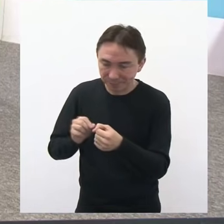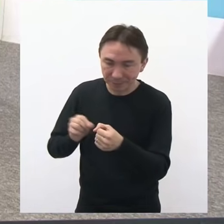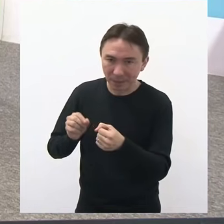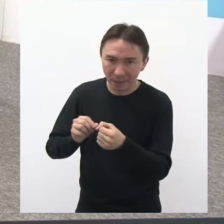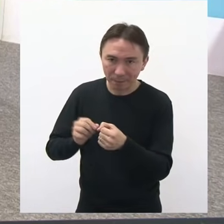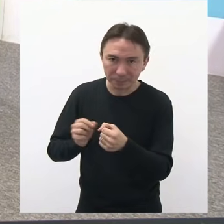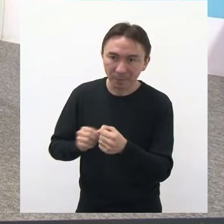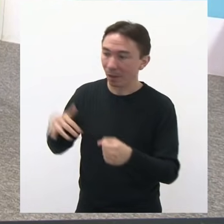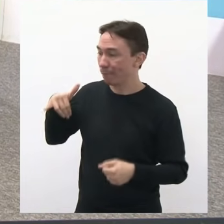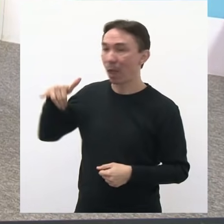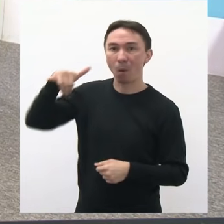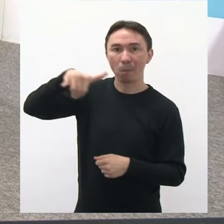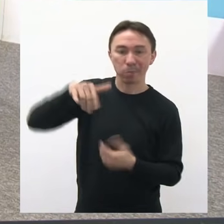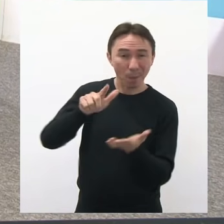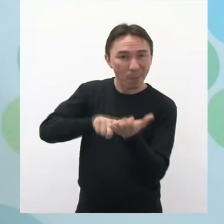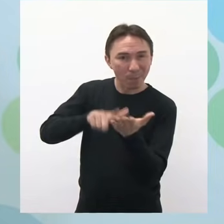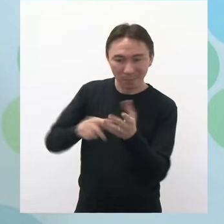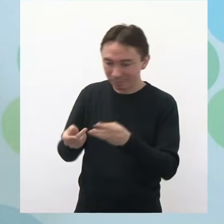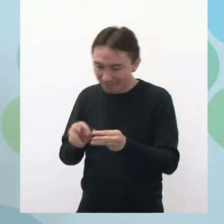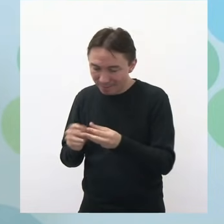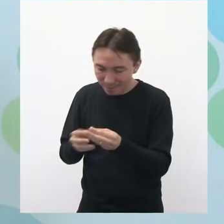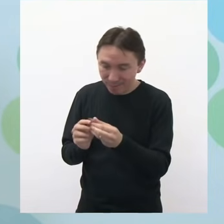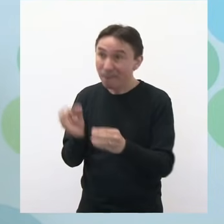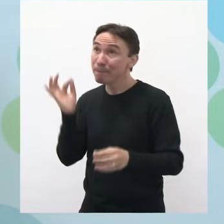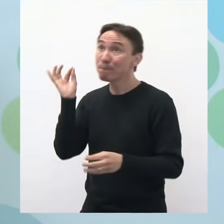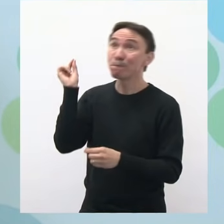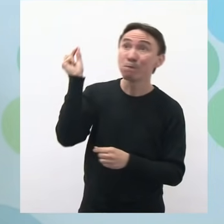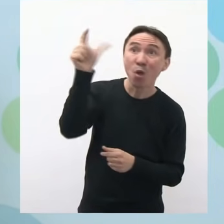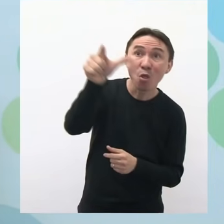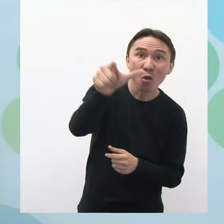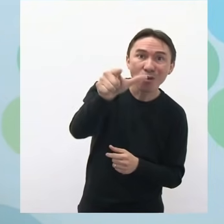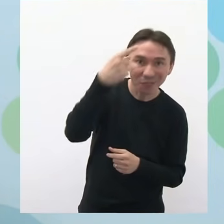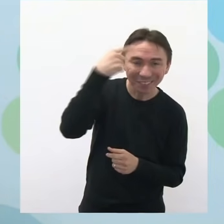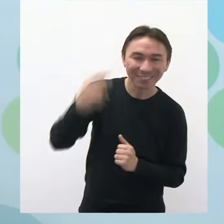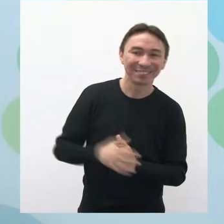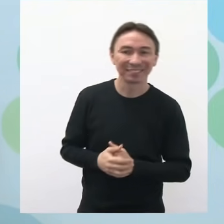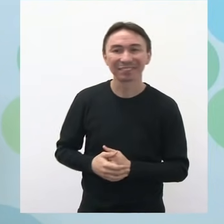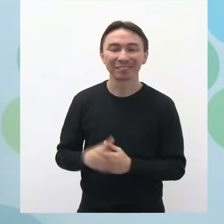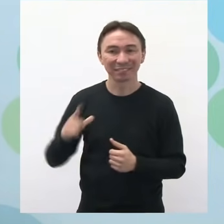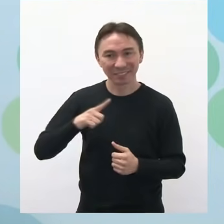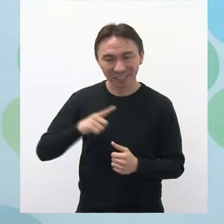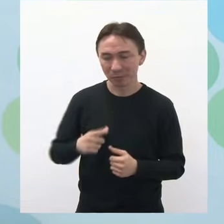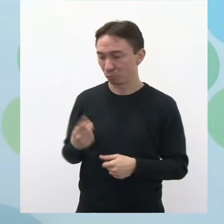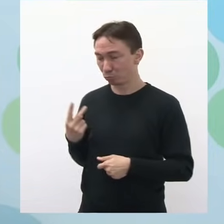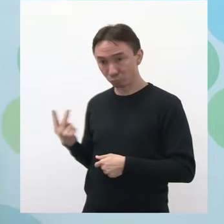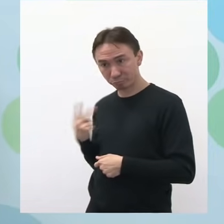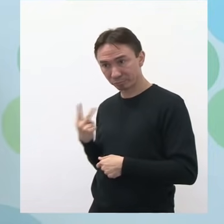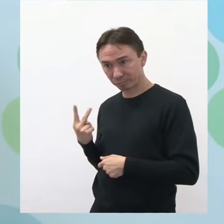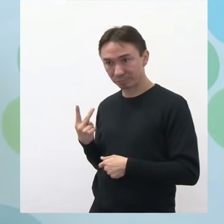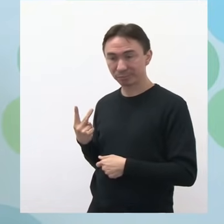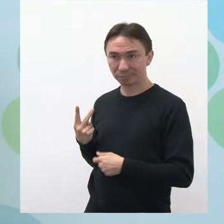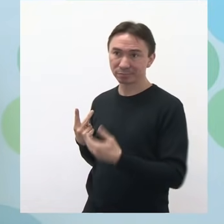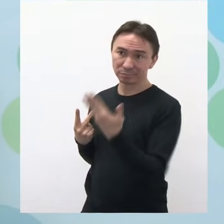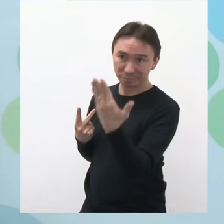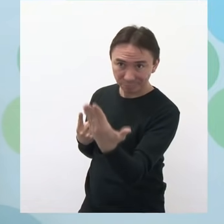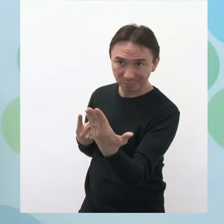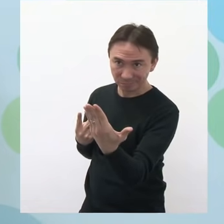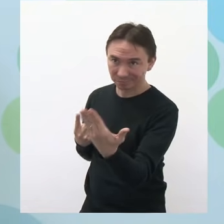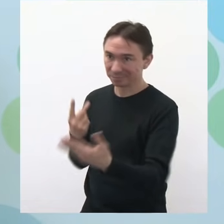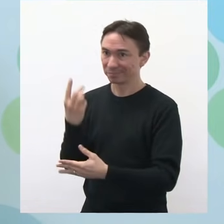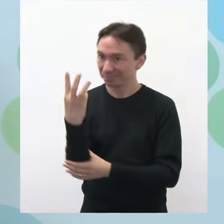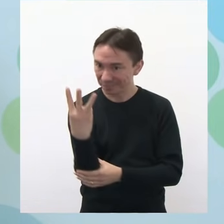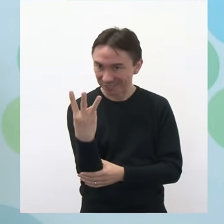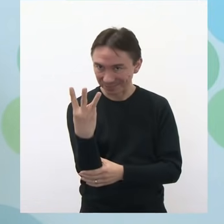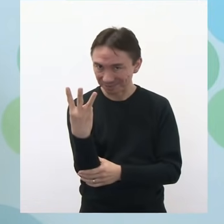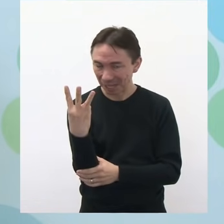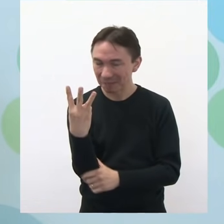Beleza. Aí, Nós três. Uhum. Como assim nós três? Porque tem eu aqui, a professora Maria Fernanda, e vocês aí.